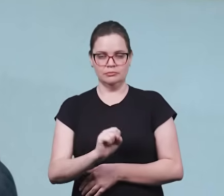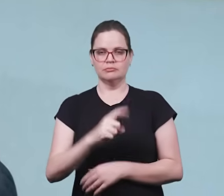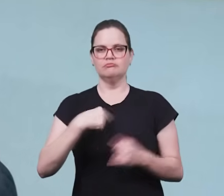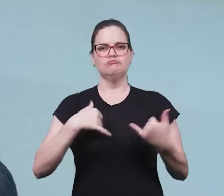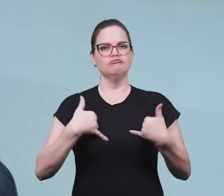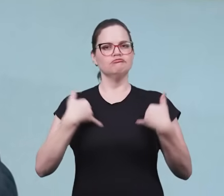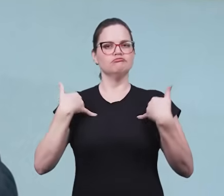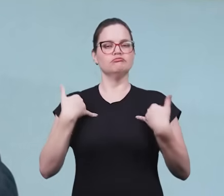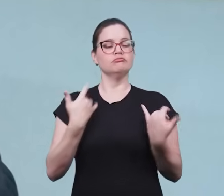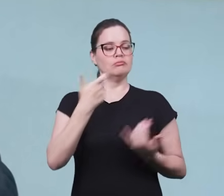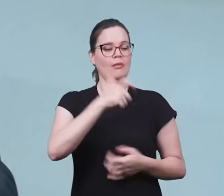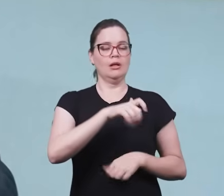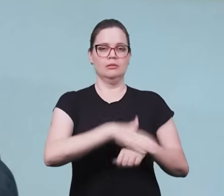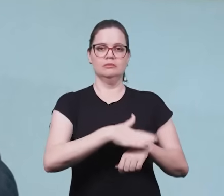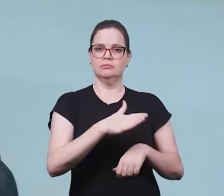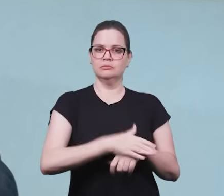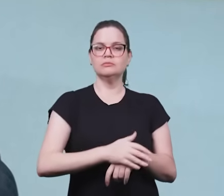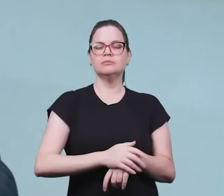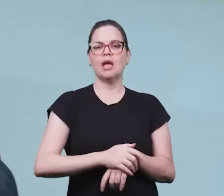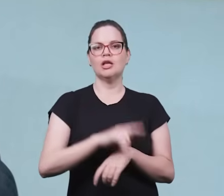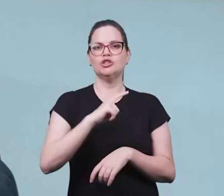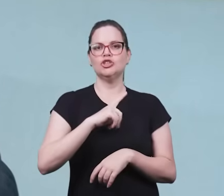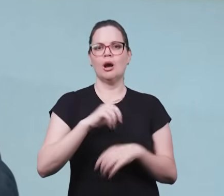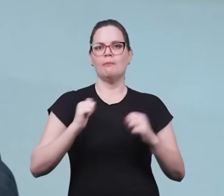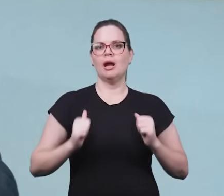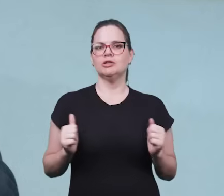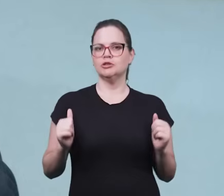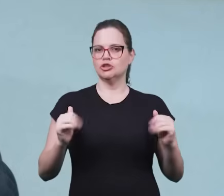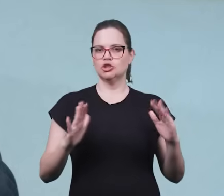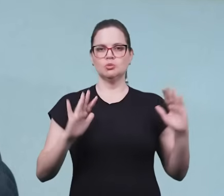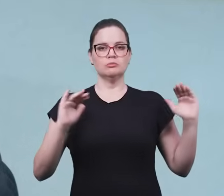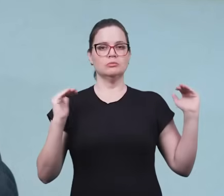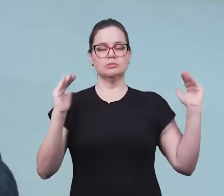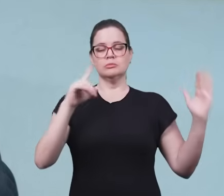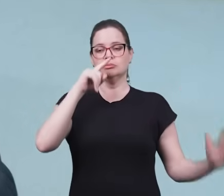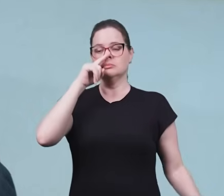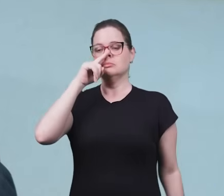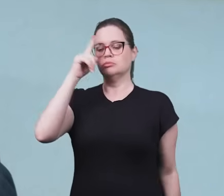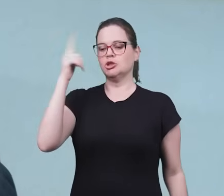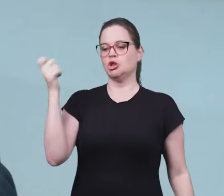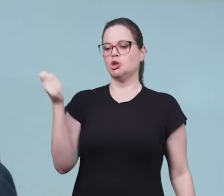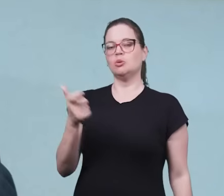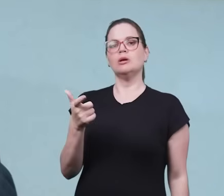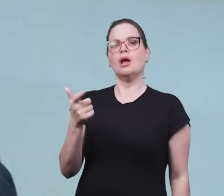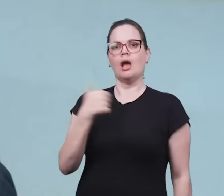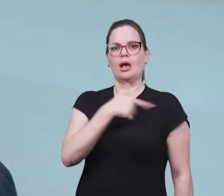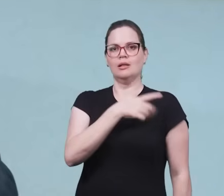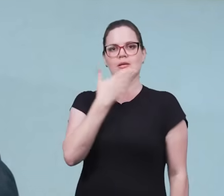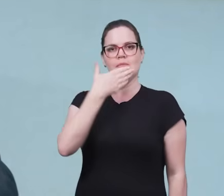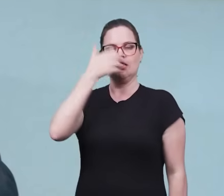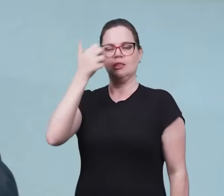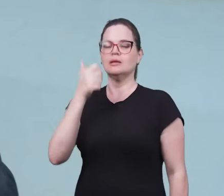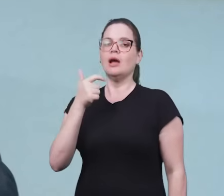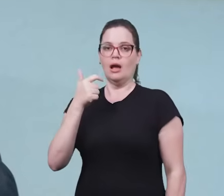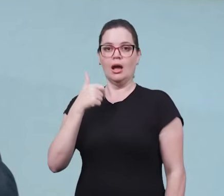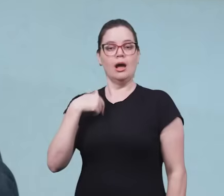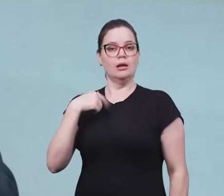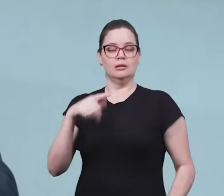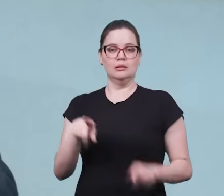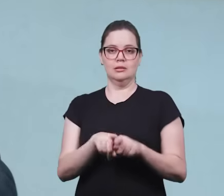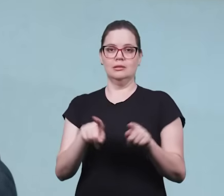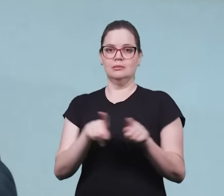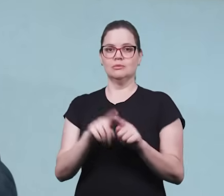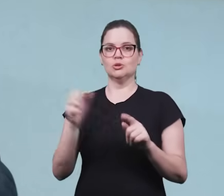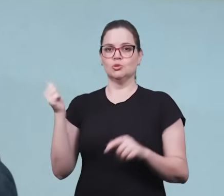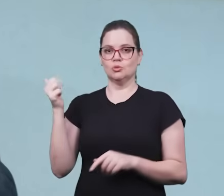própria justiça e mantinham uma atitude altiva para com as demais pessoas e até para com Deus.